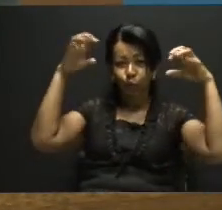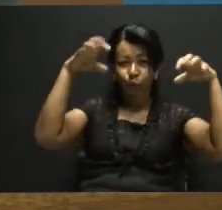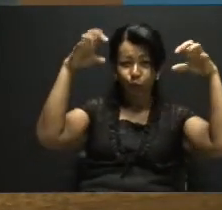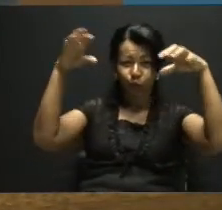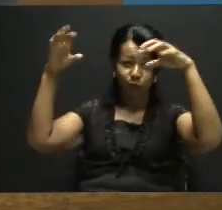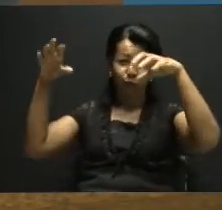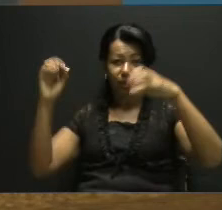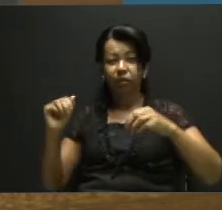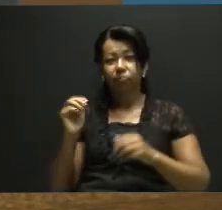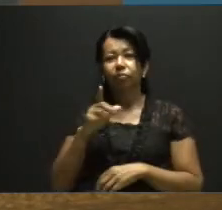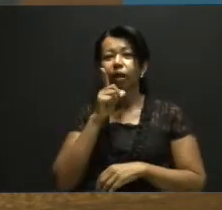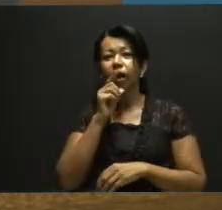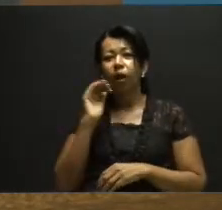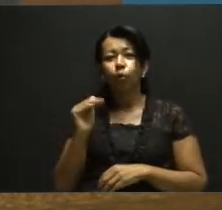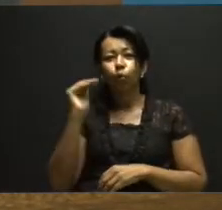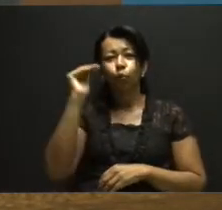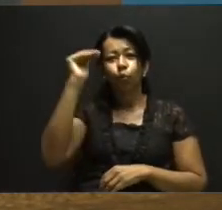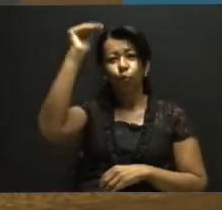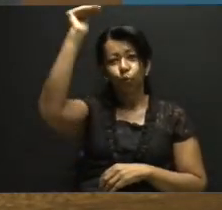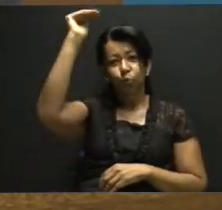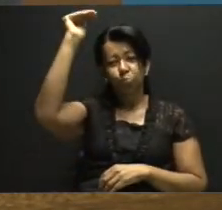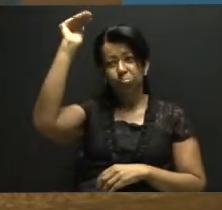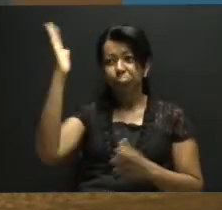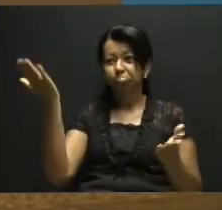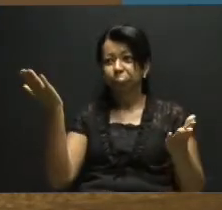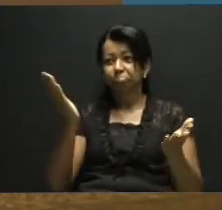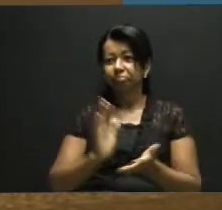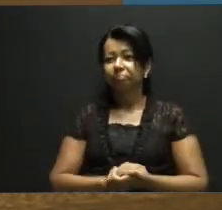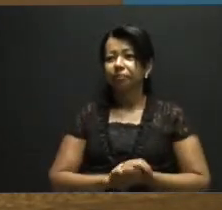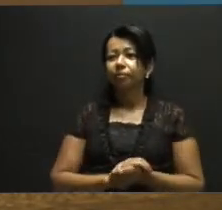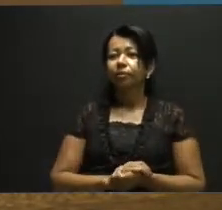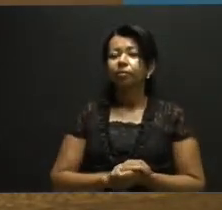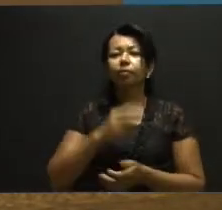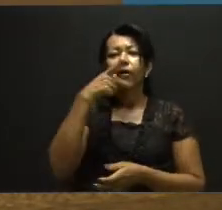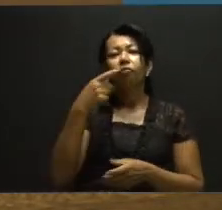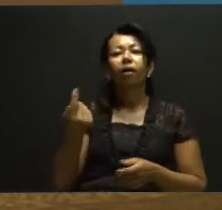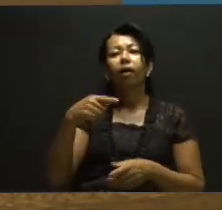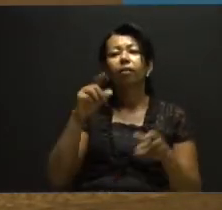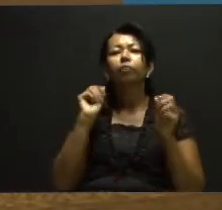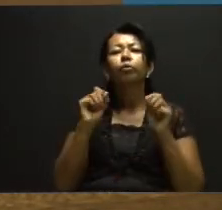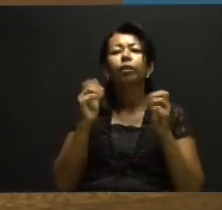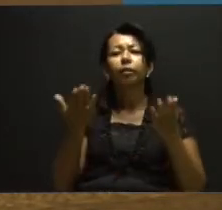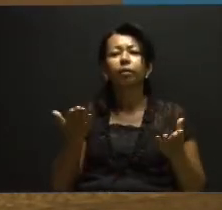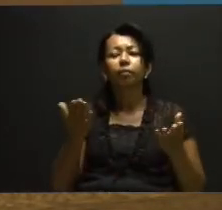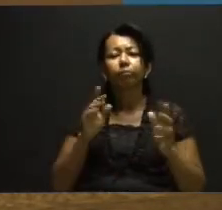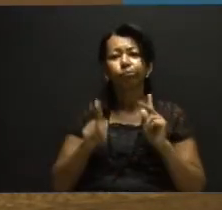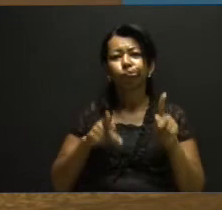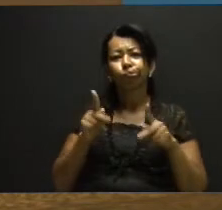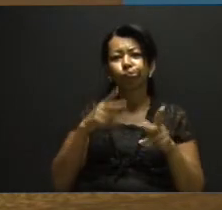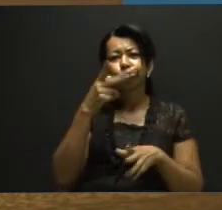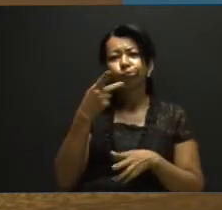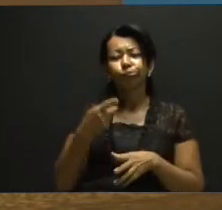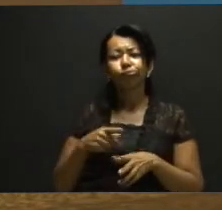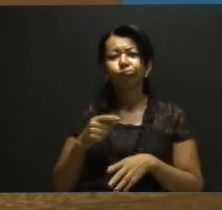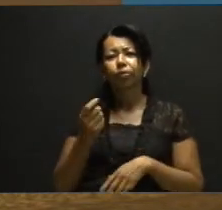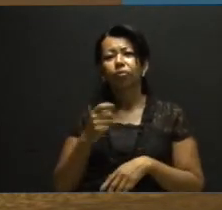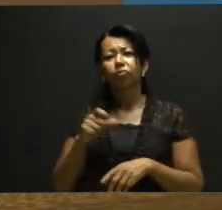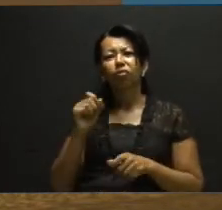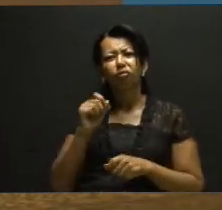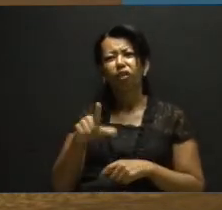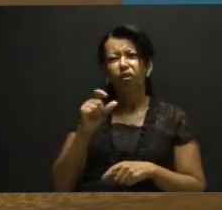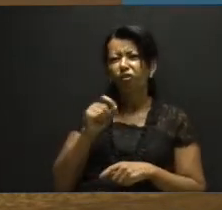o nível da água está muito alto o que eu vou falar nesse plenário aqui a população vai falar por toni vieira sua crítica